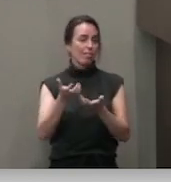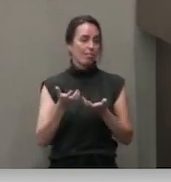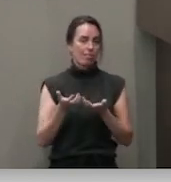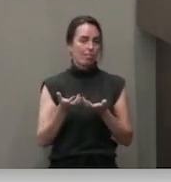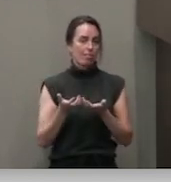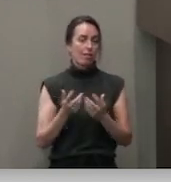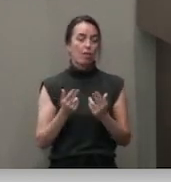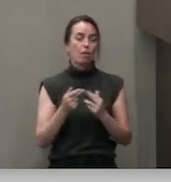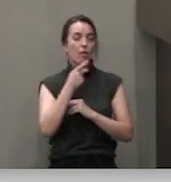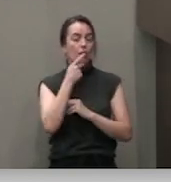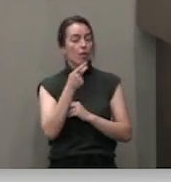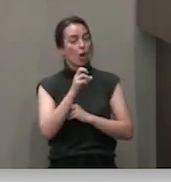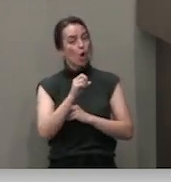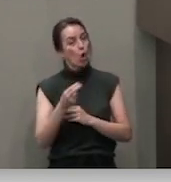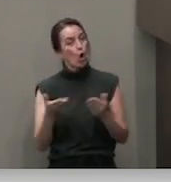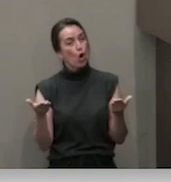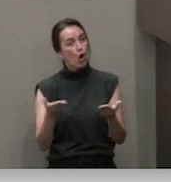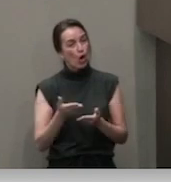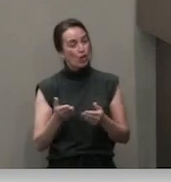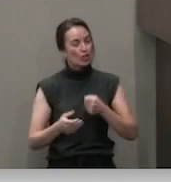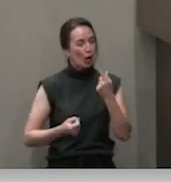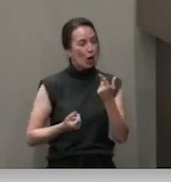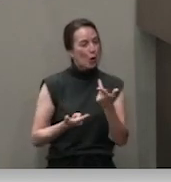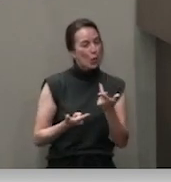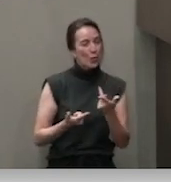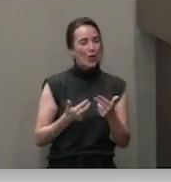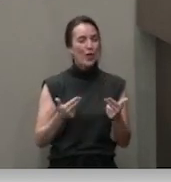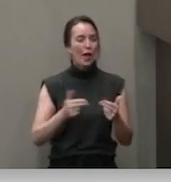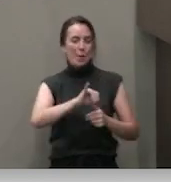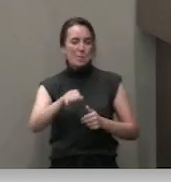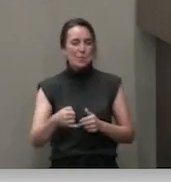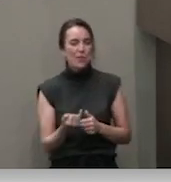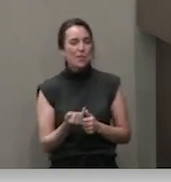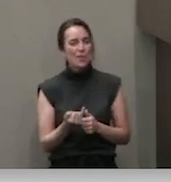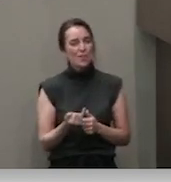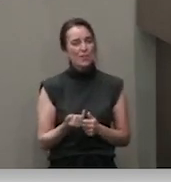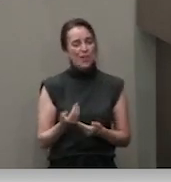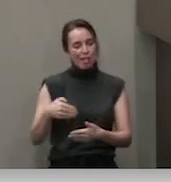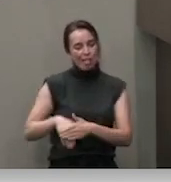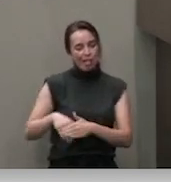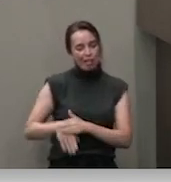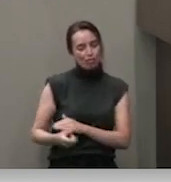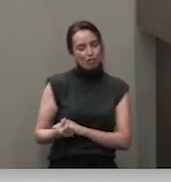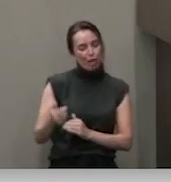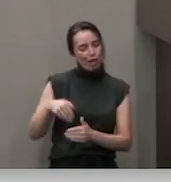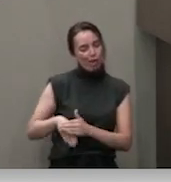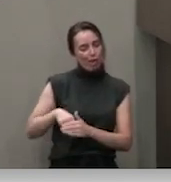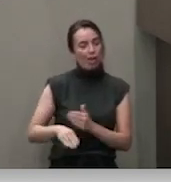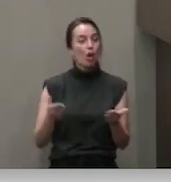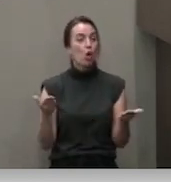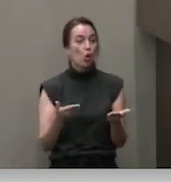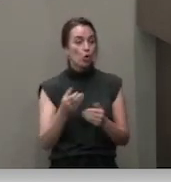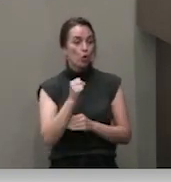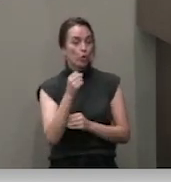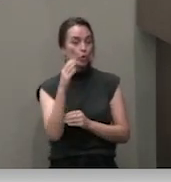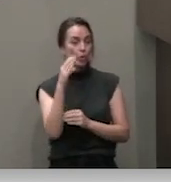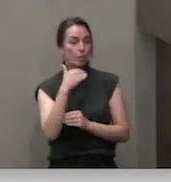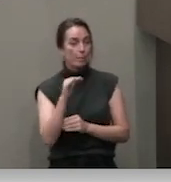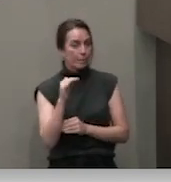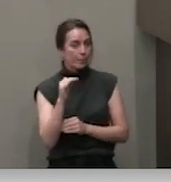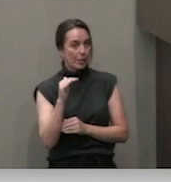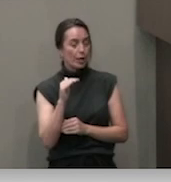para superfaturar encher os bolsos de alguém né Isso é muito lamentável hoje às 8:30 o nosso Ministro